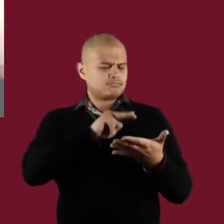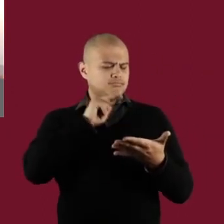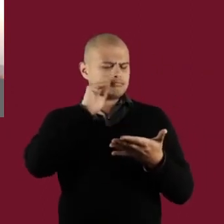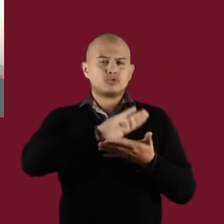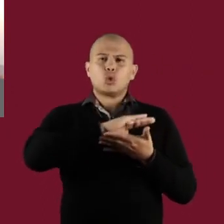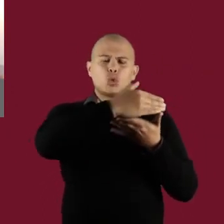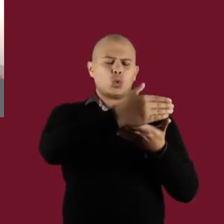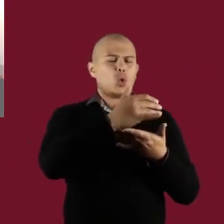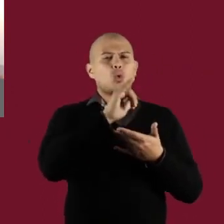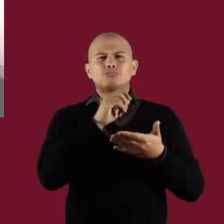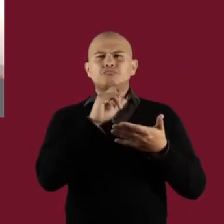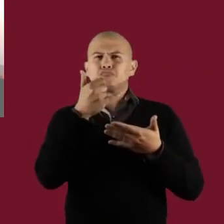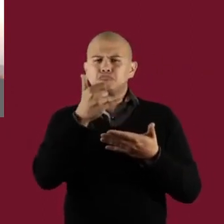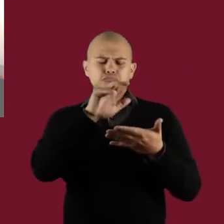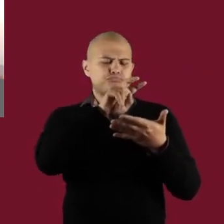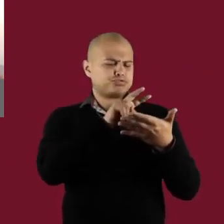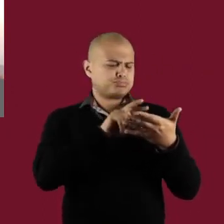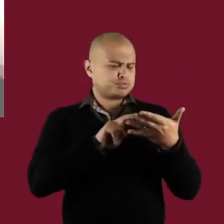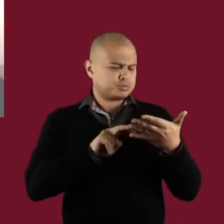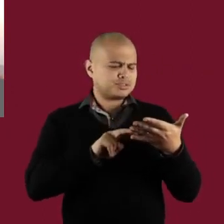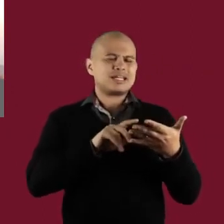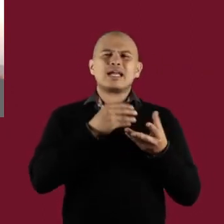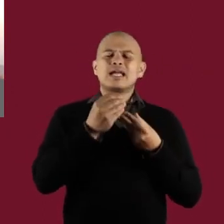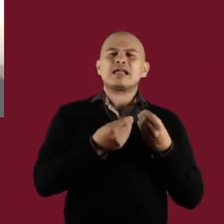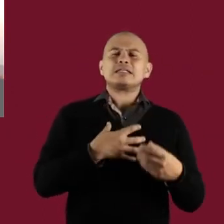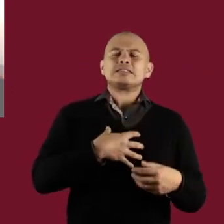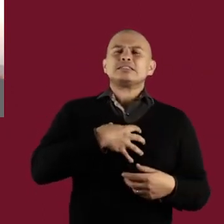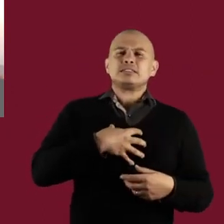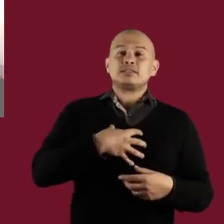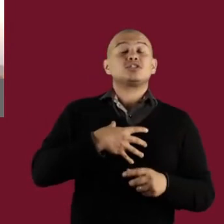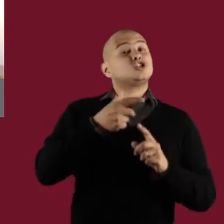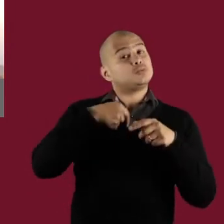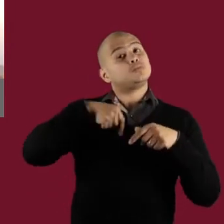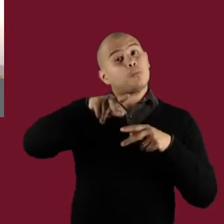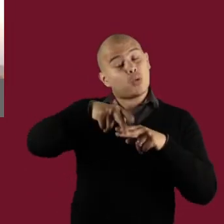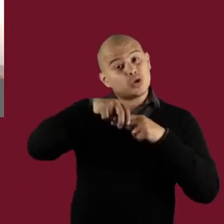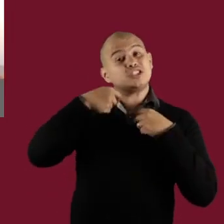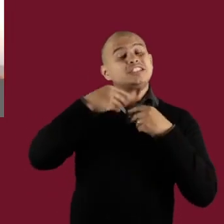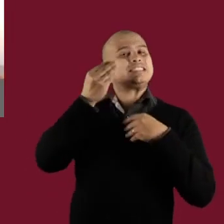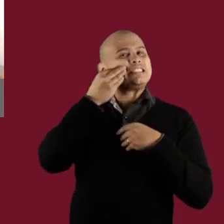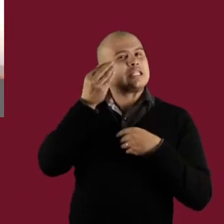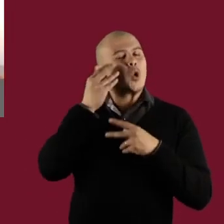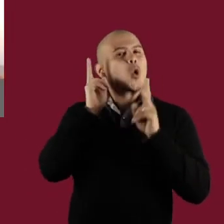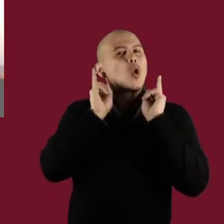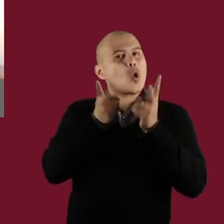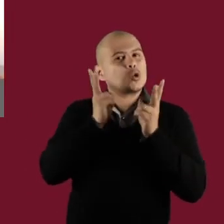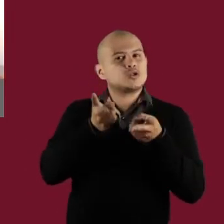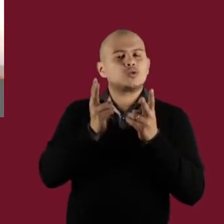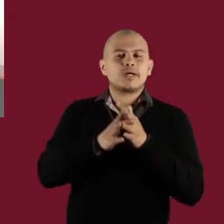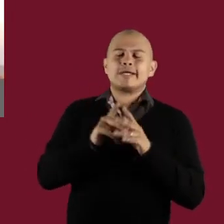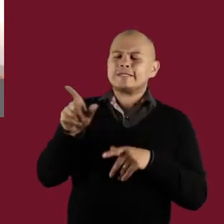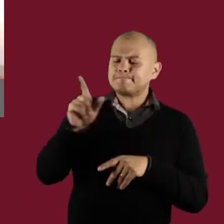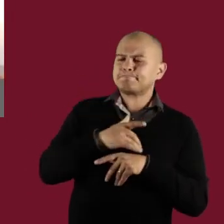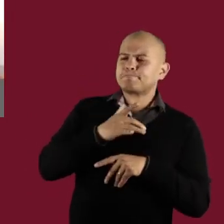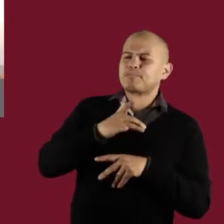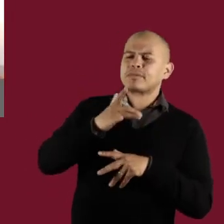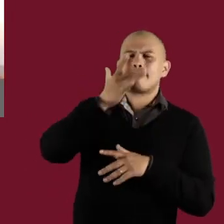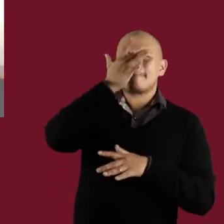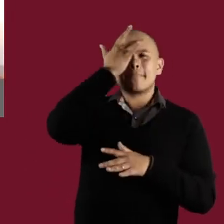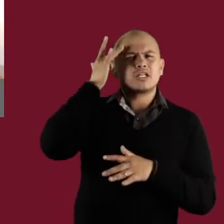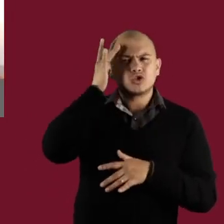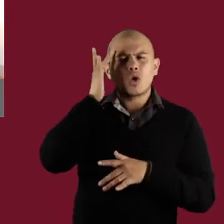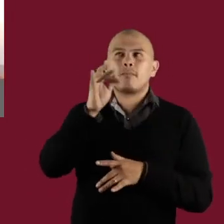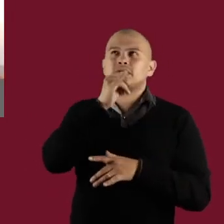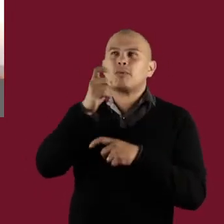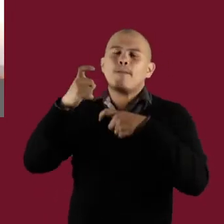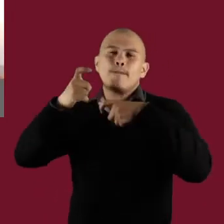e respostas, entrevistávamos, como continuamos entrevistando, os especialistas em língua portuguesa, médicos, né, da